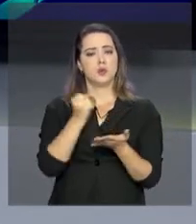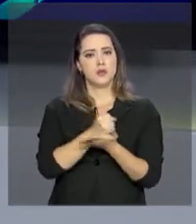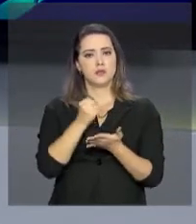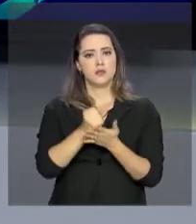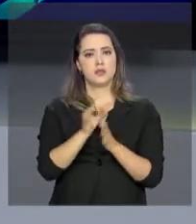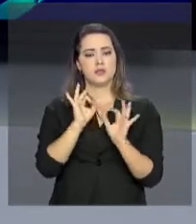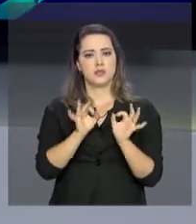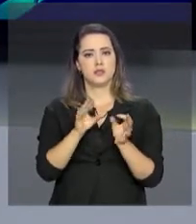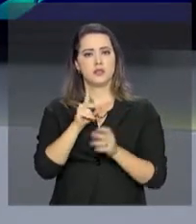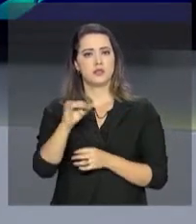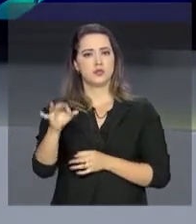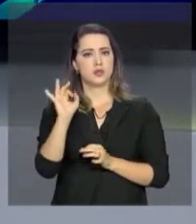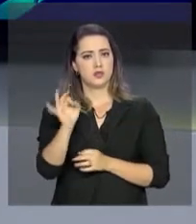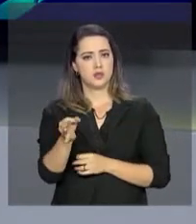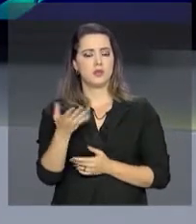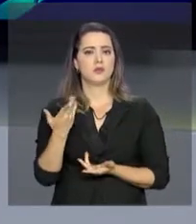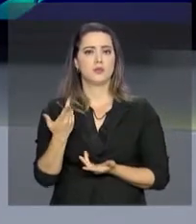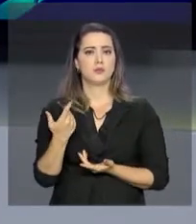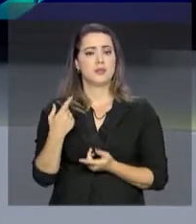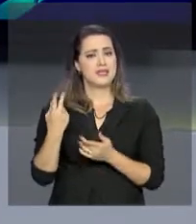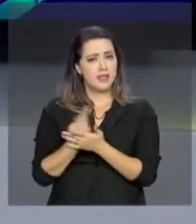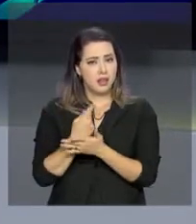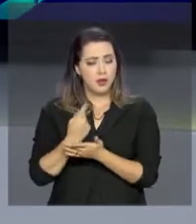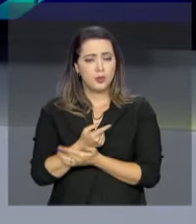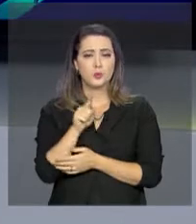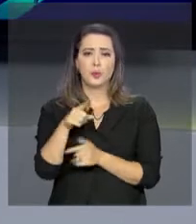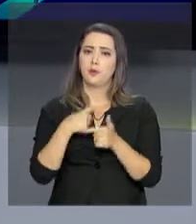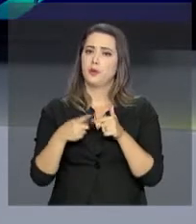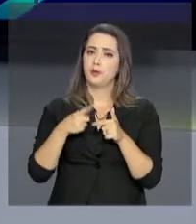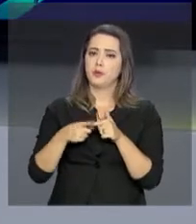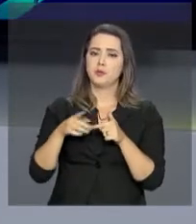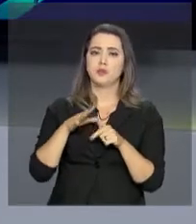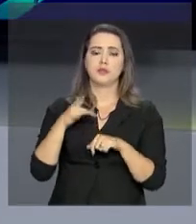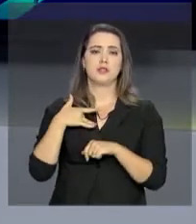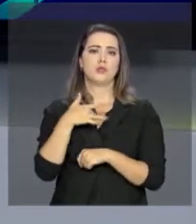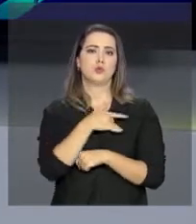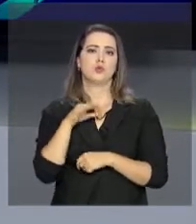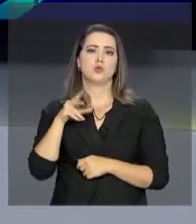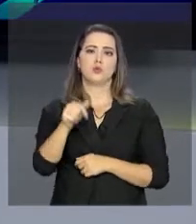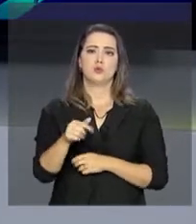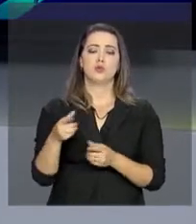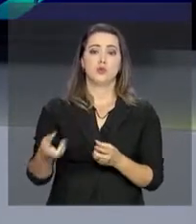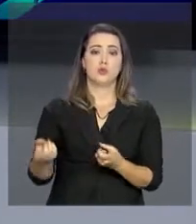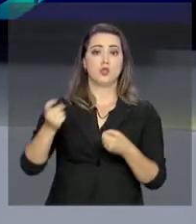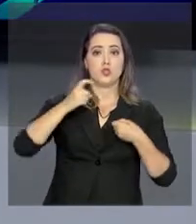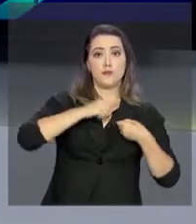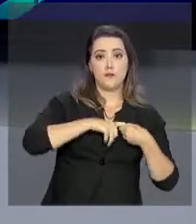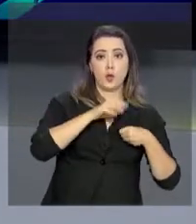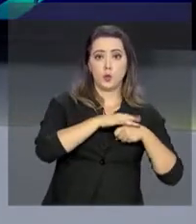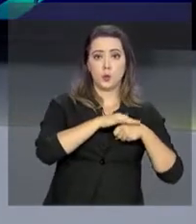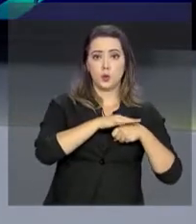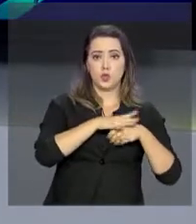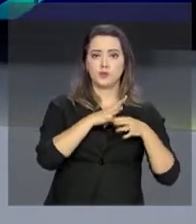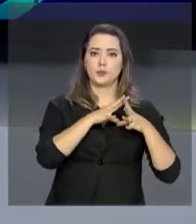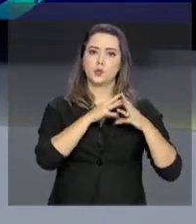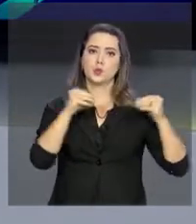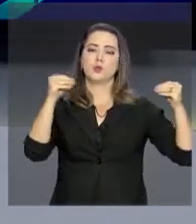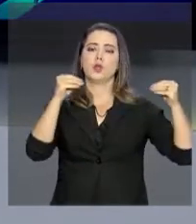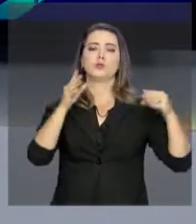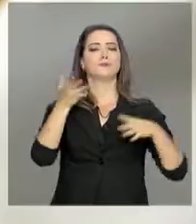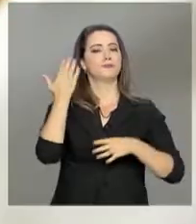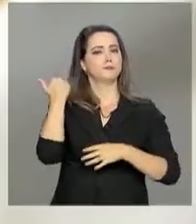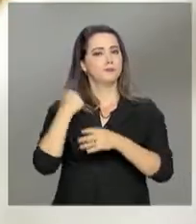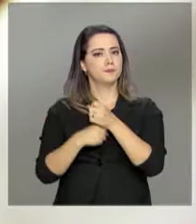vacinas em dia. Essa negligência coloca em risco a saúde de todos e pode trazer de volta doenças que estão extintas há anos.